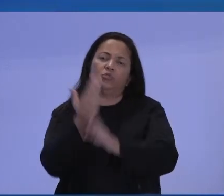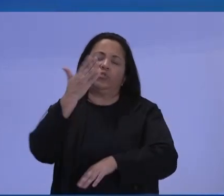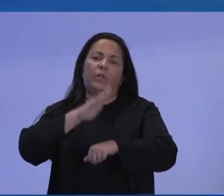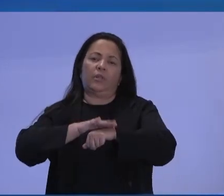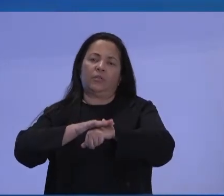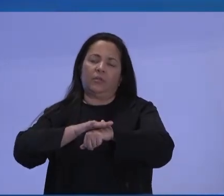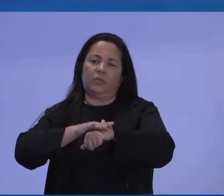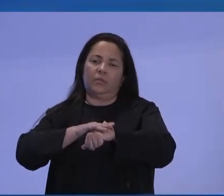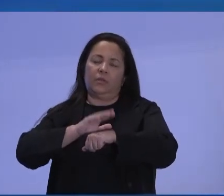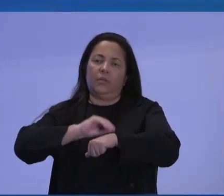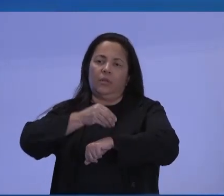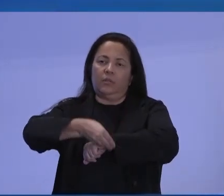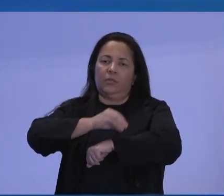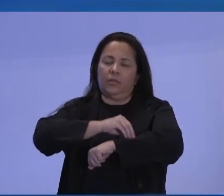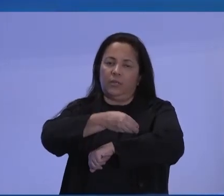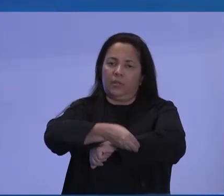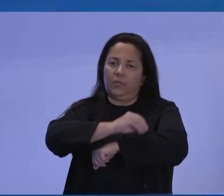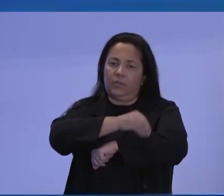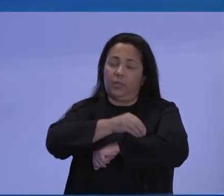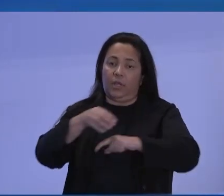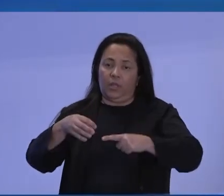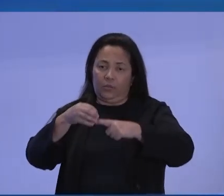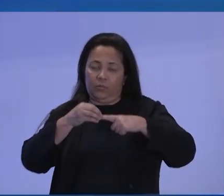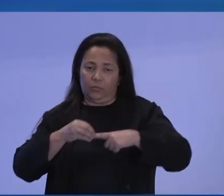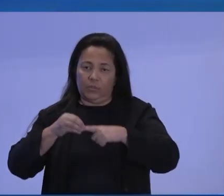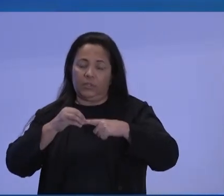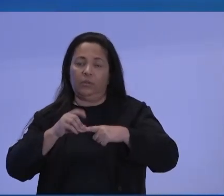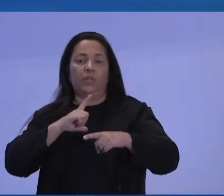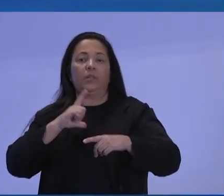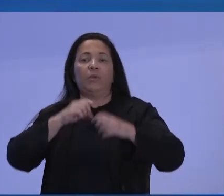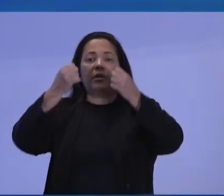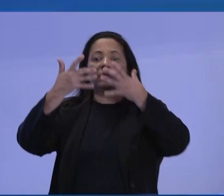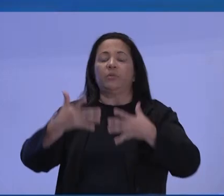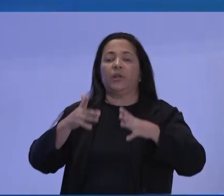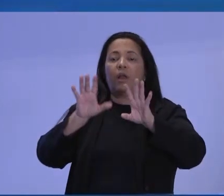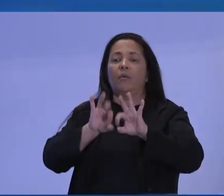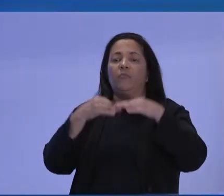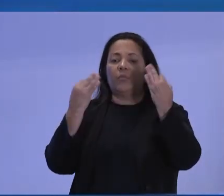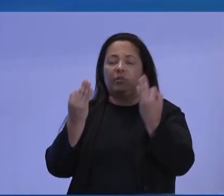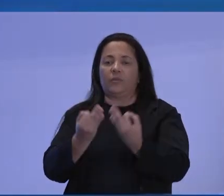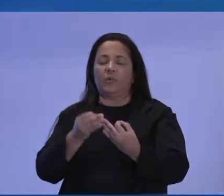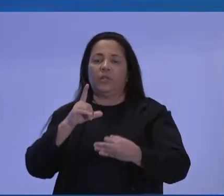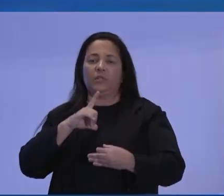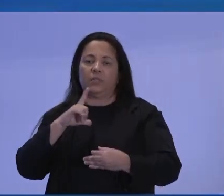só do bacilo, mas de pessoas e famílias acometidas pela doença.